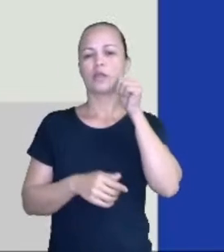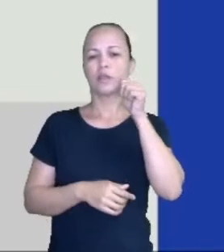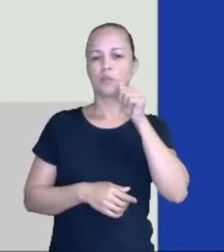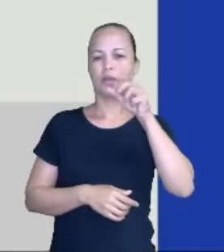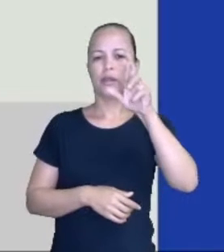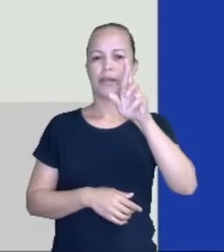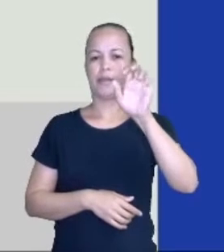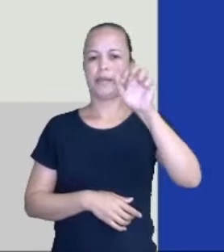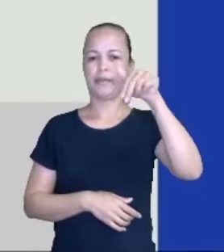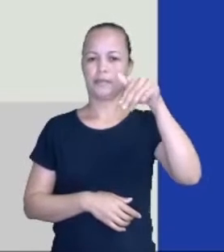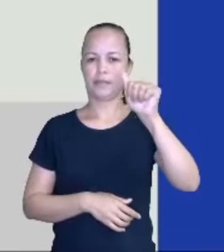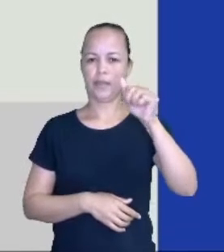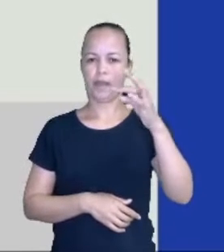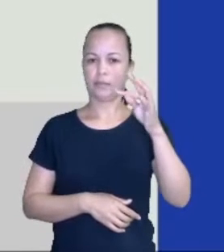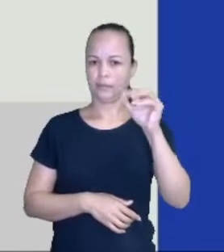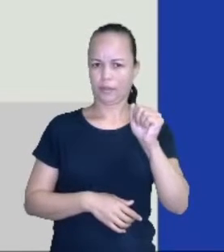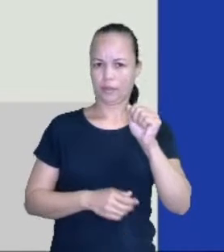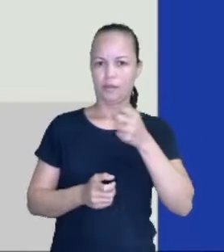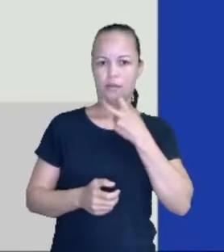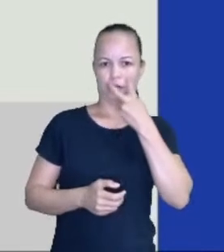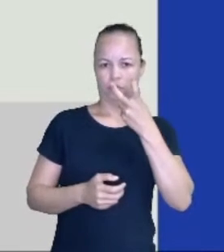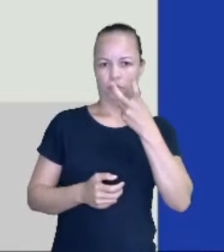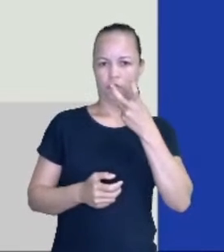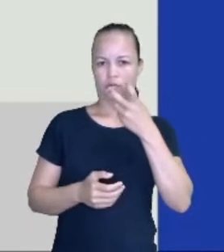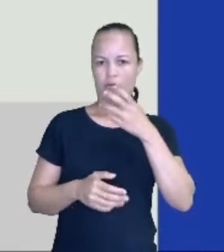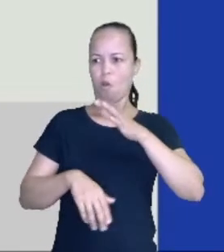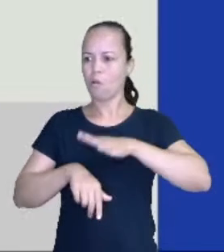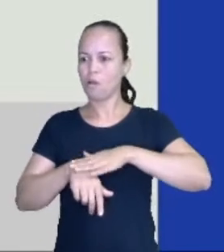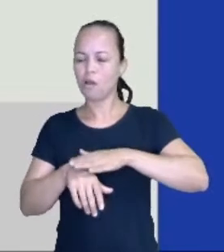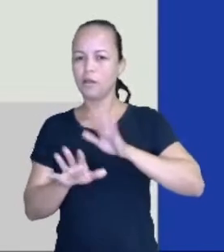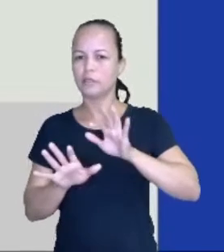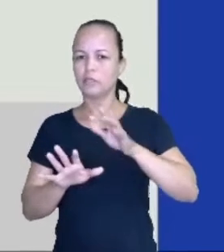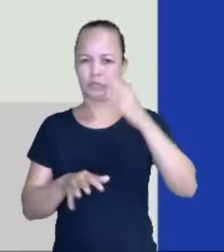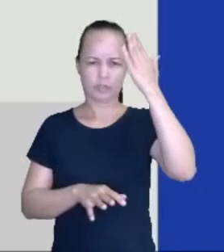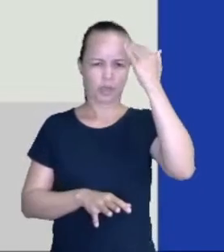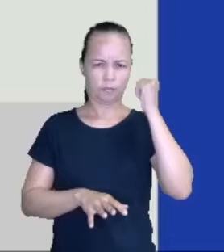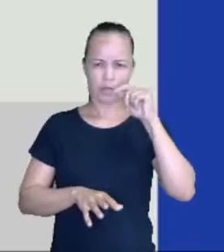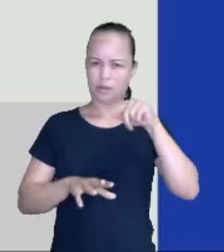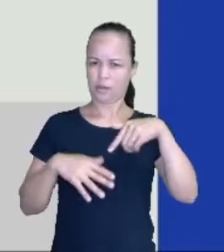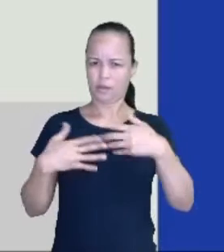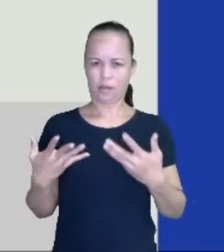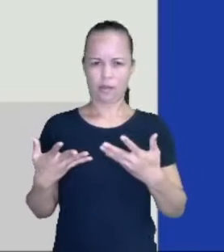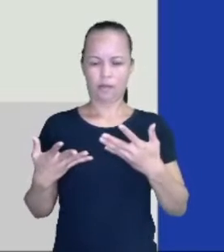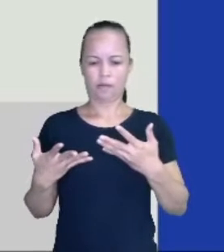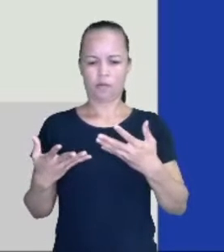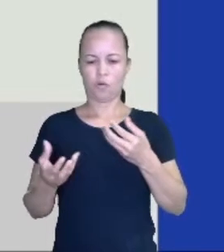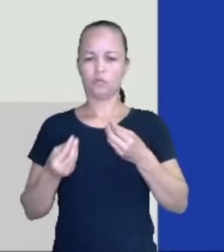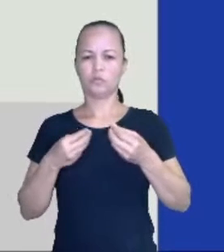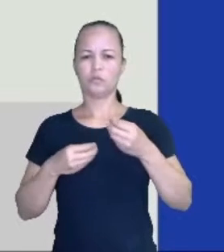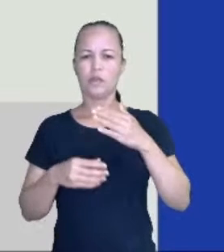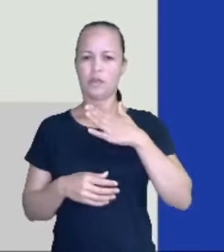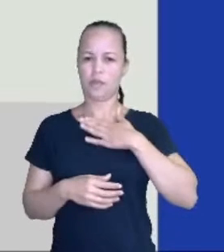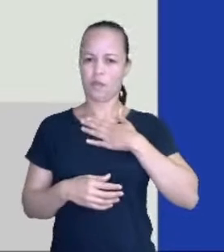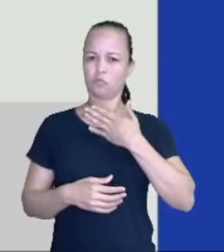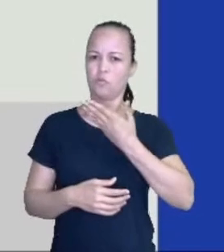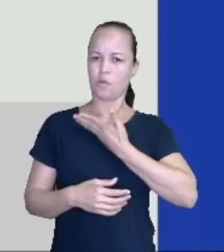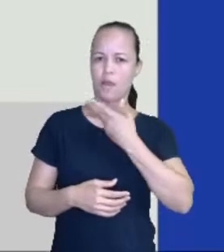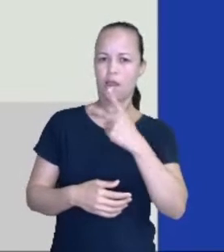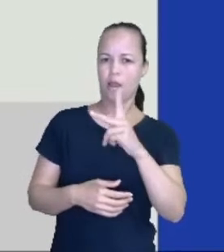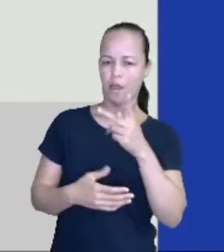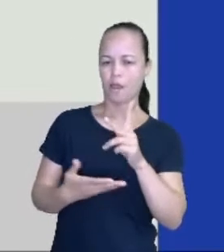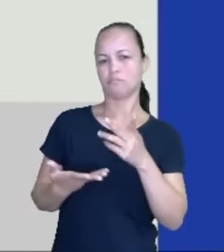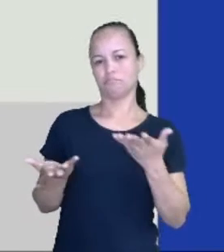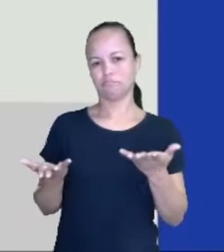gritou: "Um momento, eu sabia que Sara não ia fazer isso comigo, afinal, sou sua melhor amiga." E acrescentou